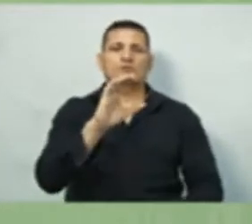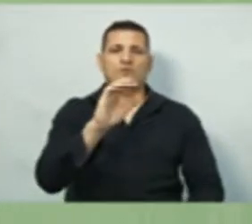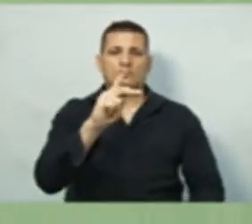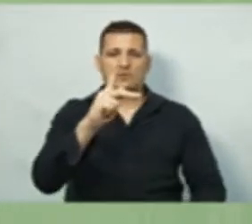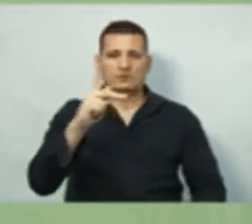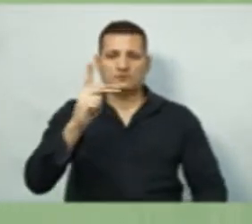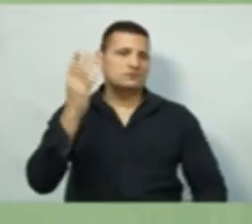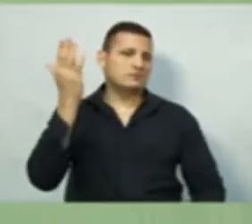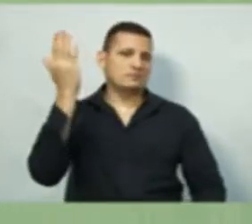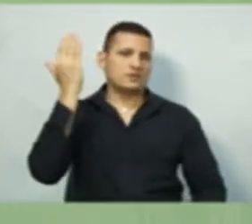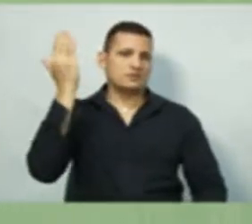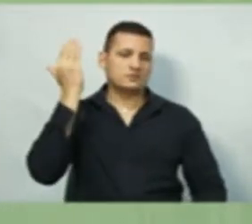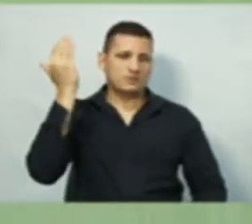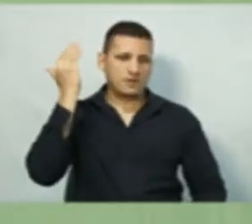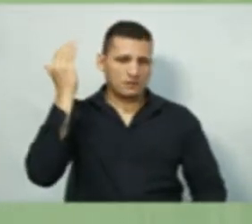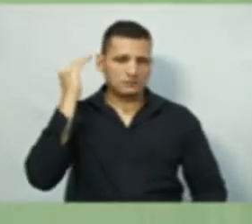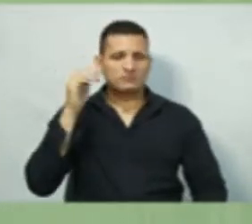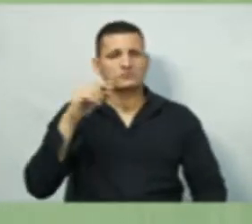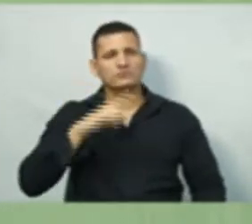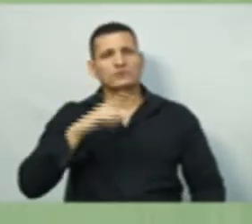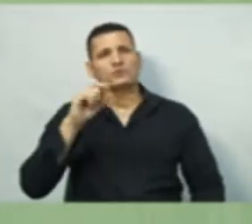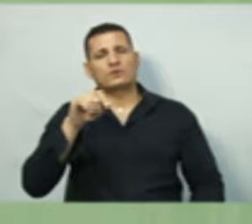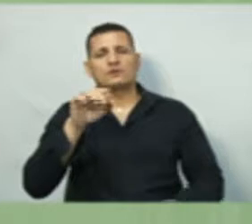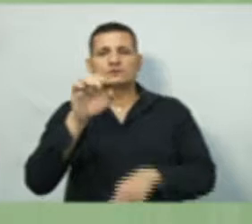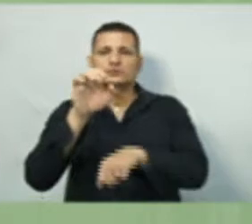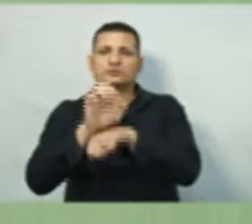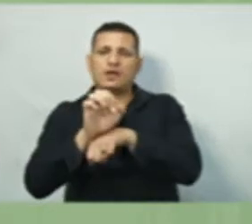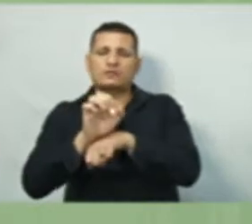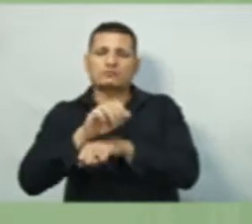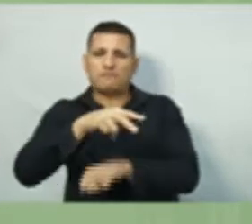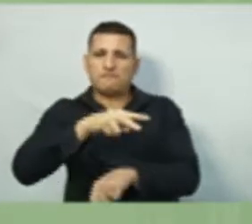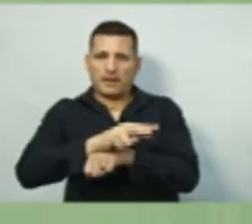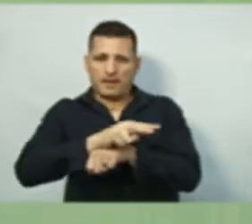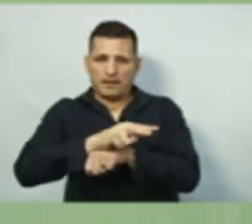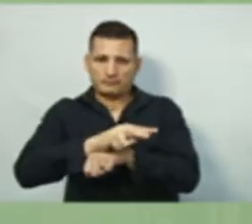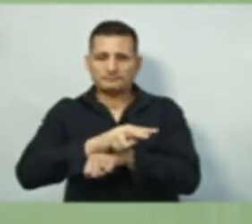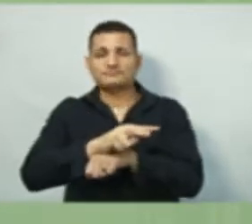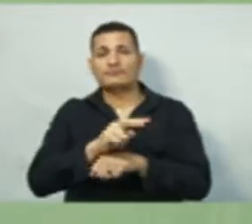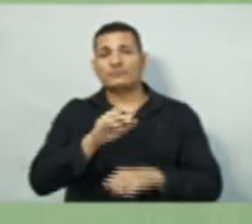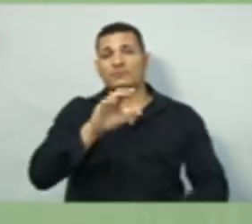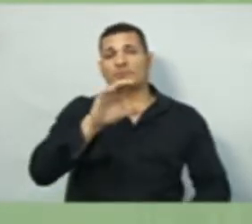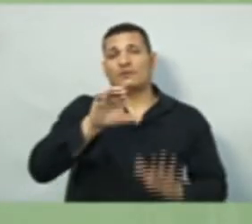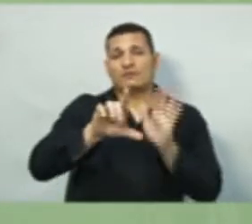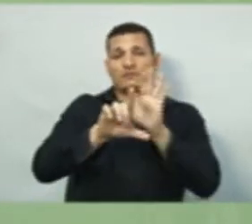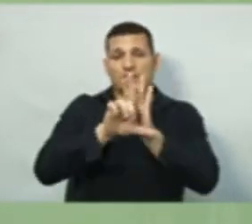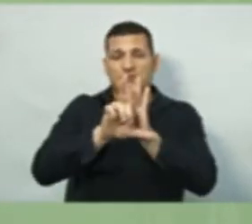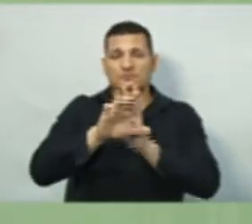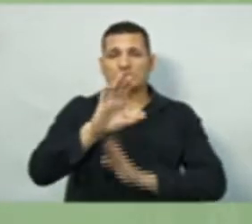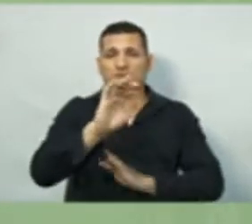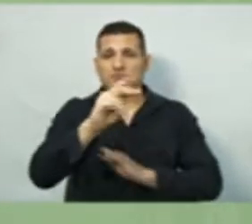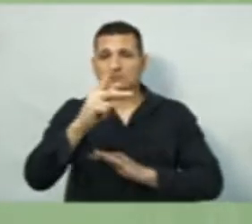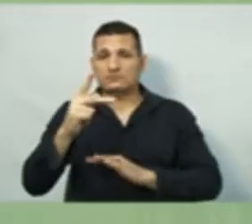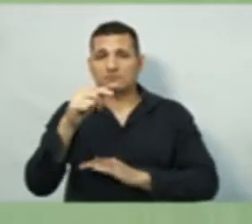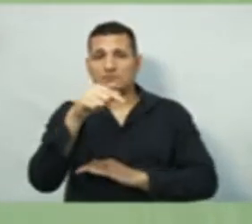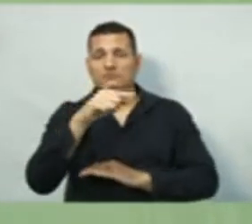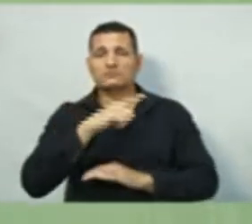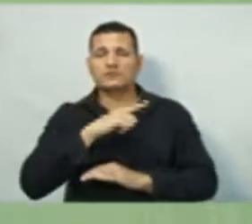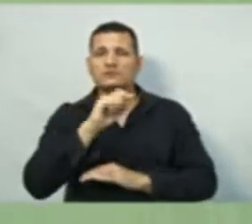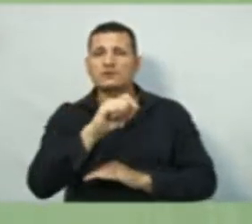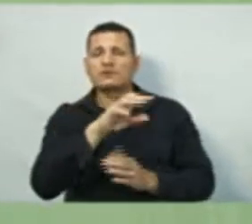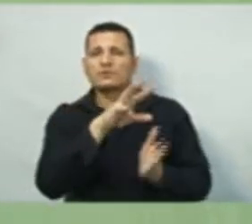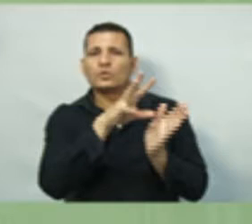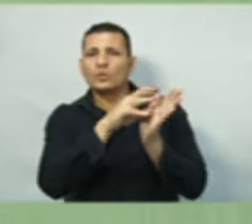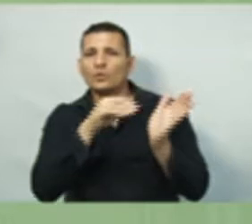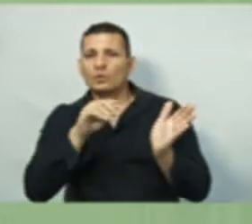brasileiras estavam sob a tutela do Estado. A lei cooperativista adotou critérios baseados na doutrina